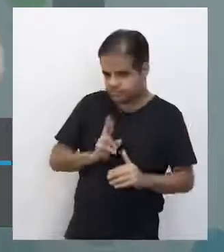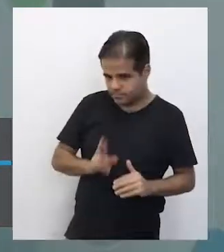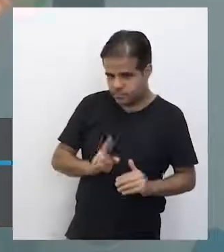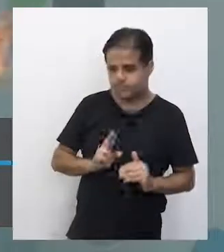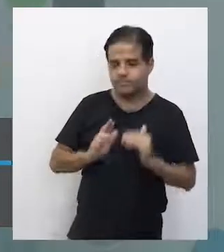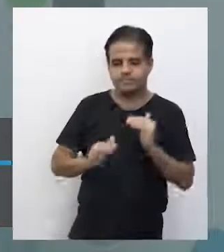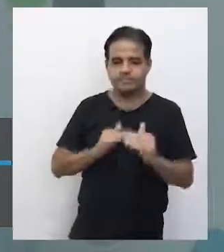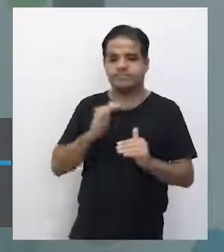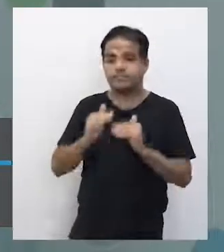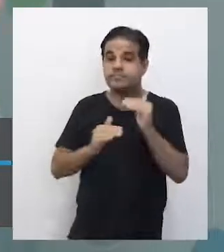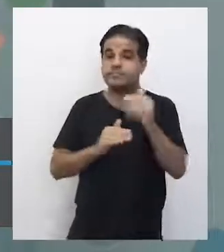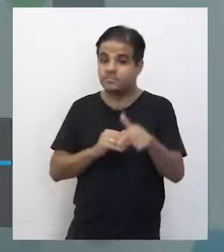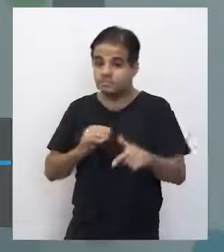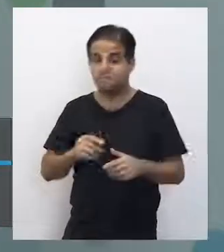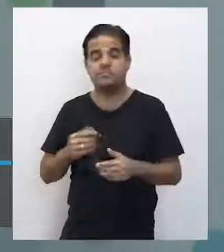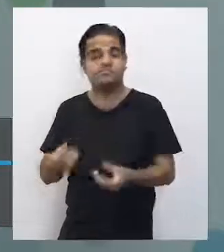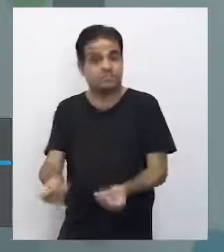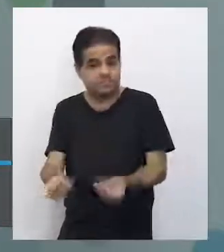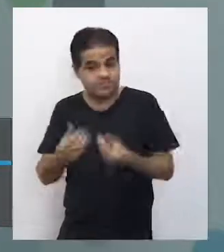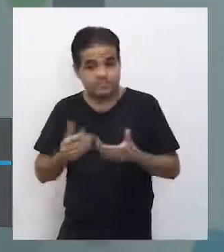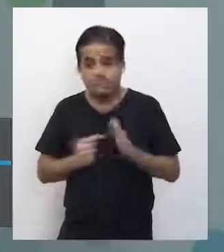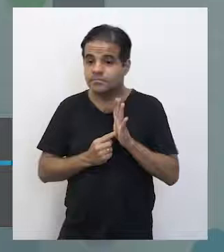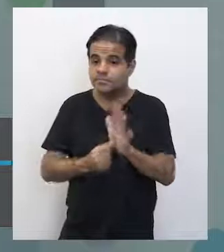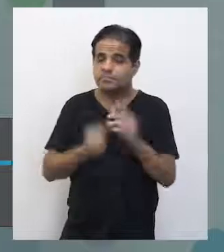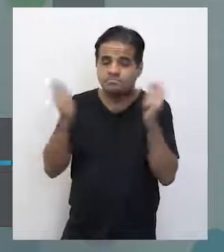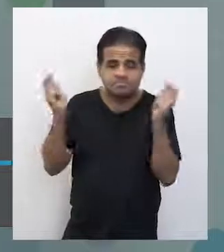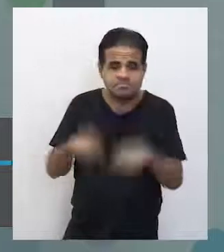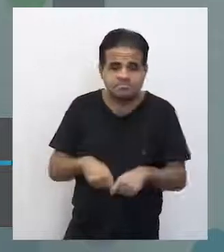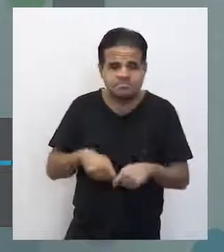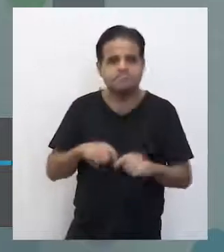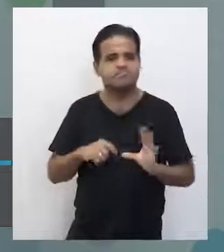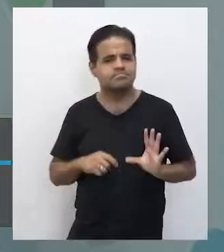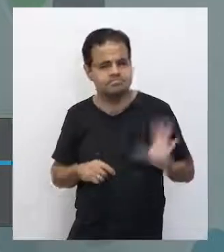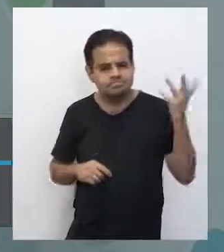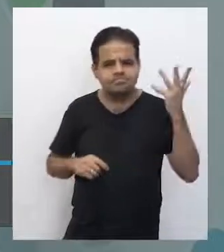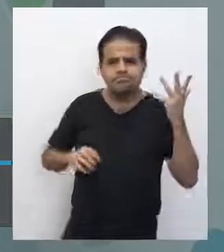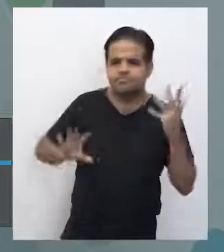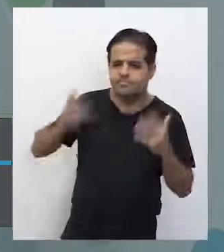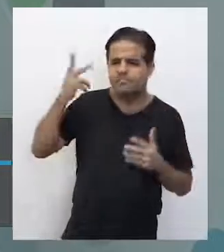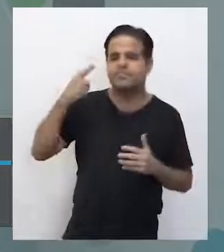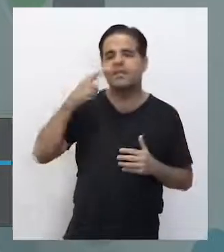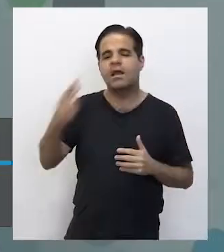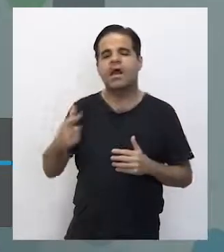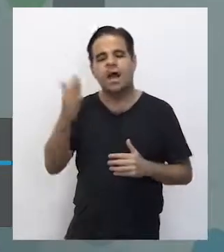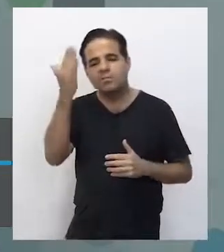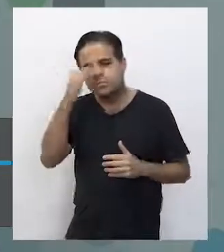os processos que nos mostram as possíveis causas, e aí eu consigo